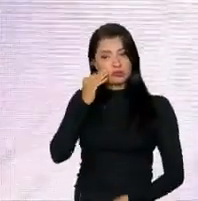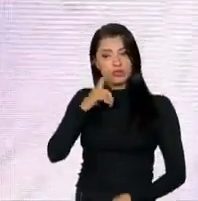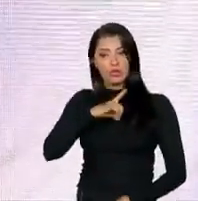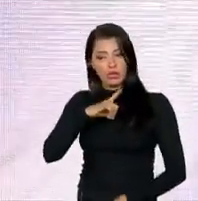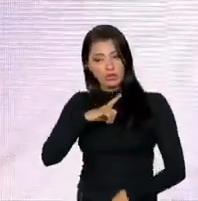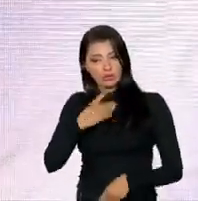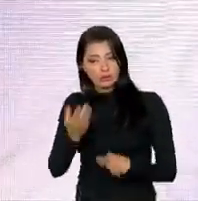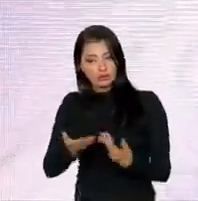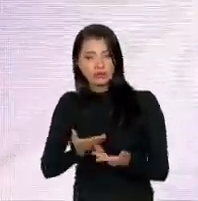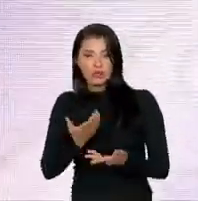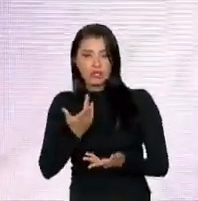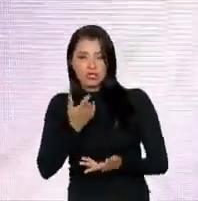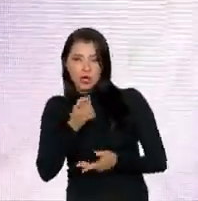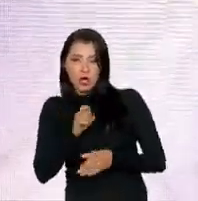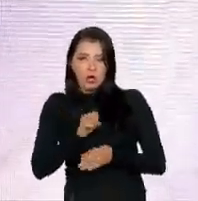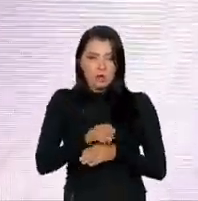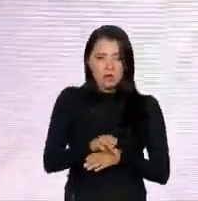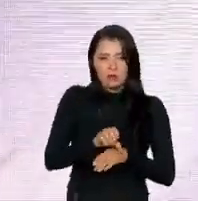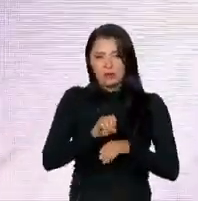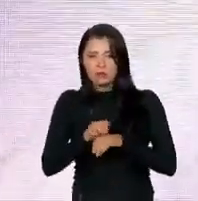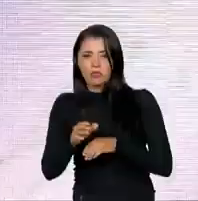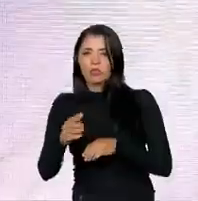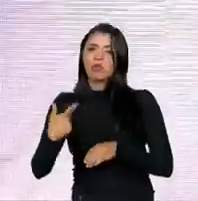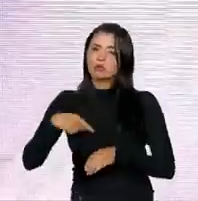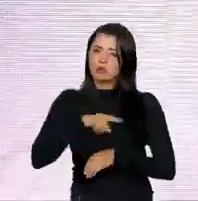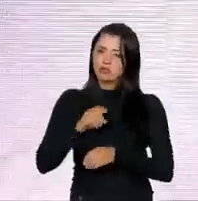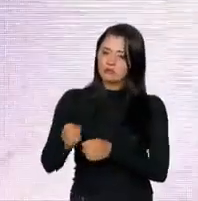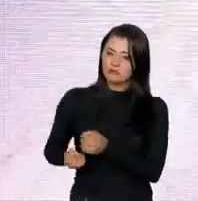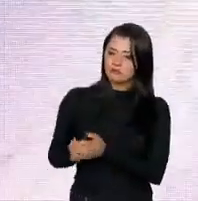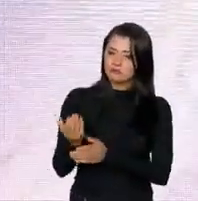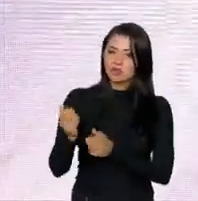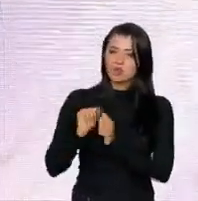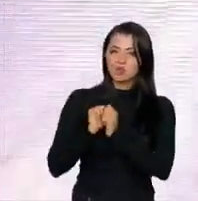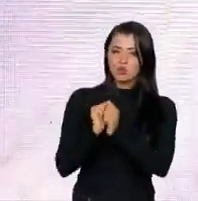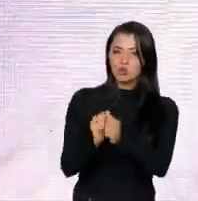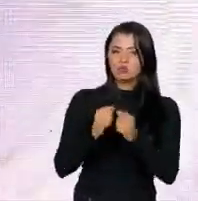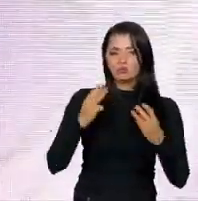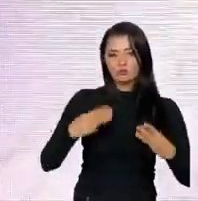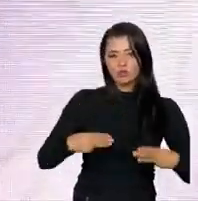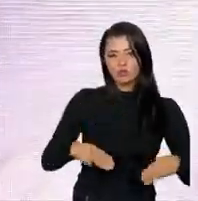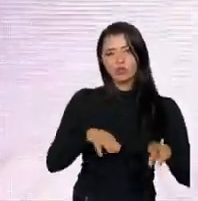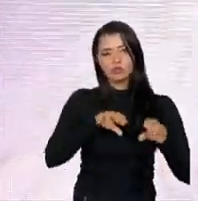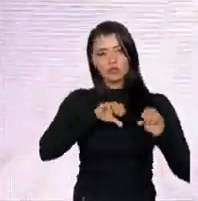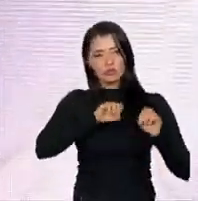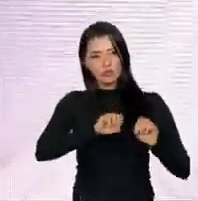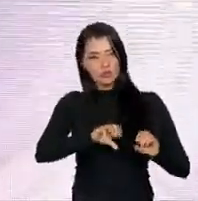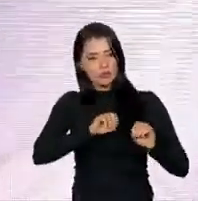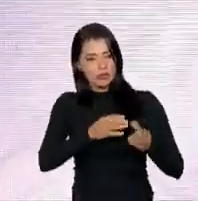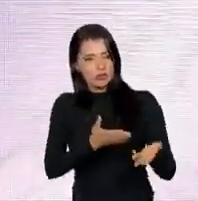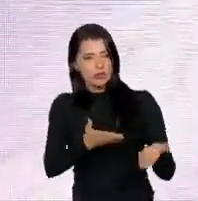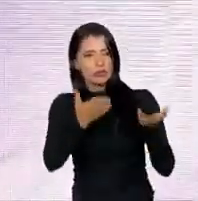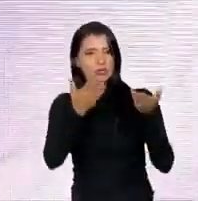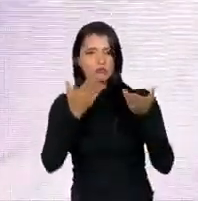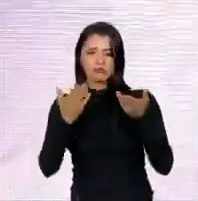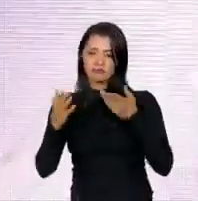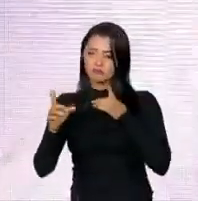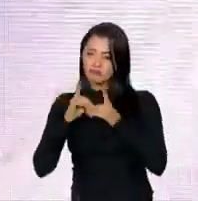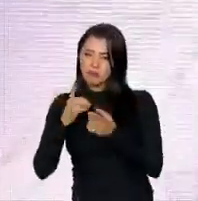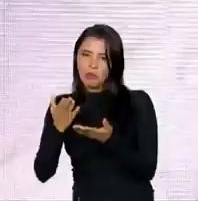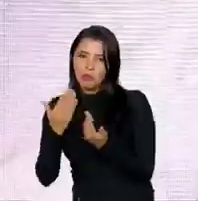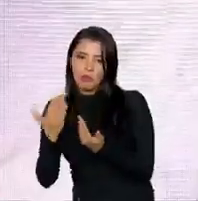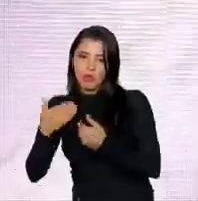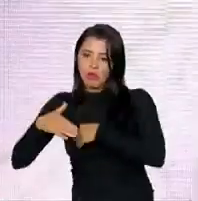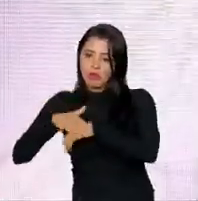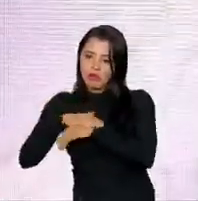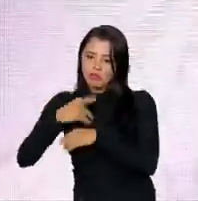tido, mas não só pitacos, a gente tem construído, em conjunto com o Ministério da Educação, diálogos para